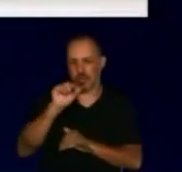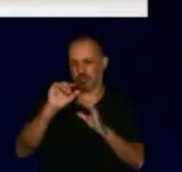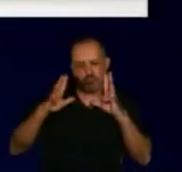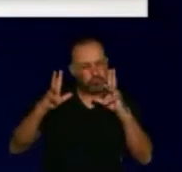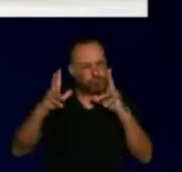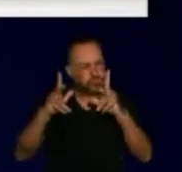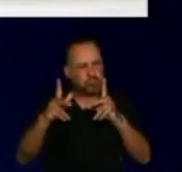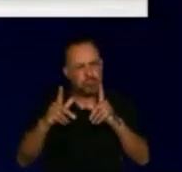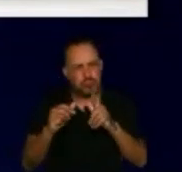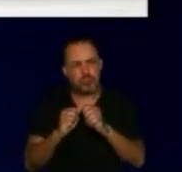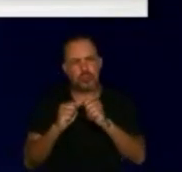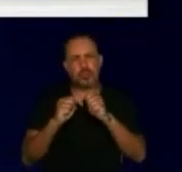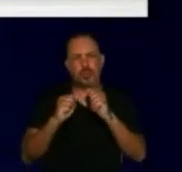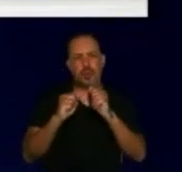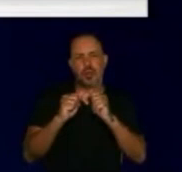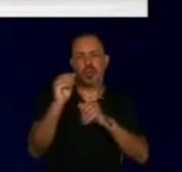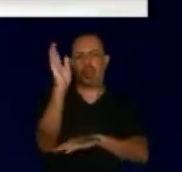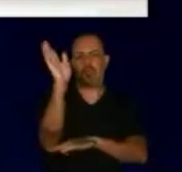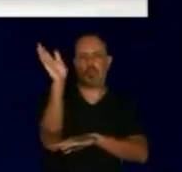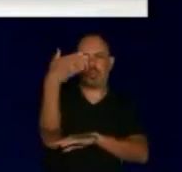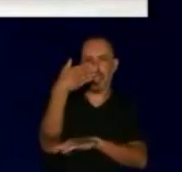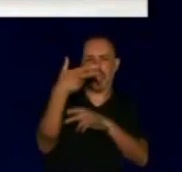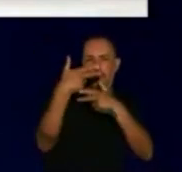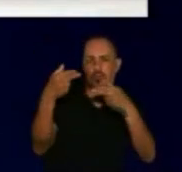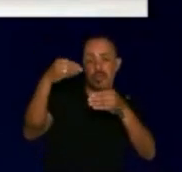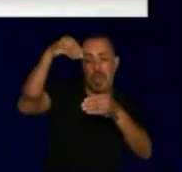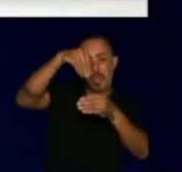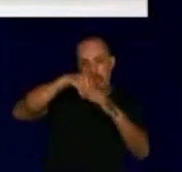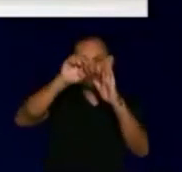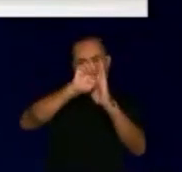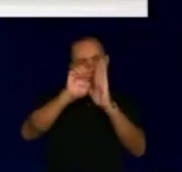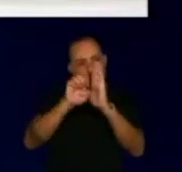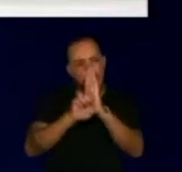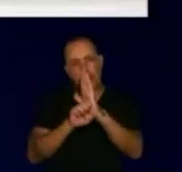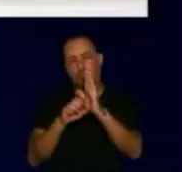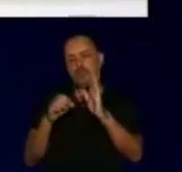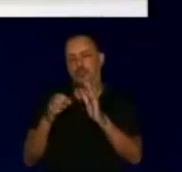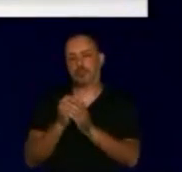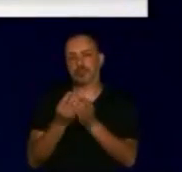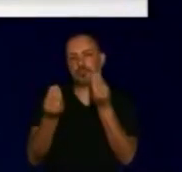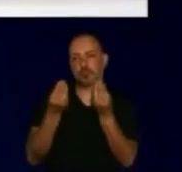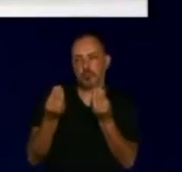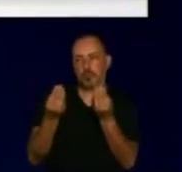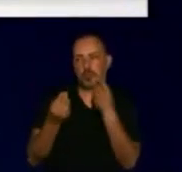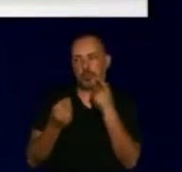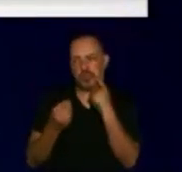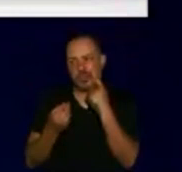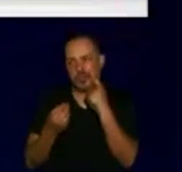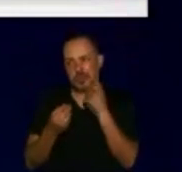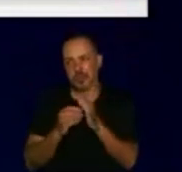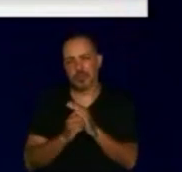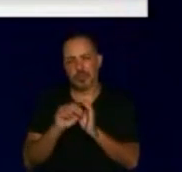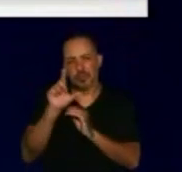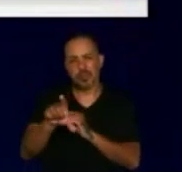com hospedagem já está dentro do edital. Ela tem lá uma contrapartida que ela tem que dar à startup que